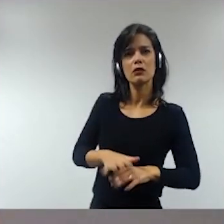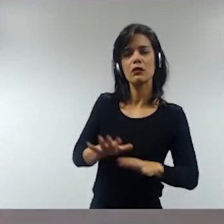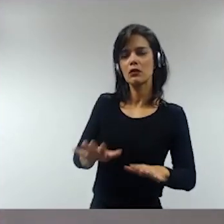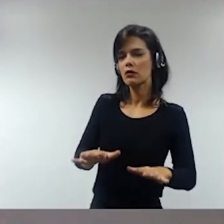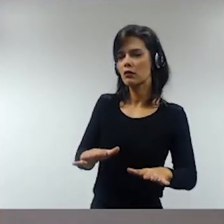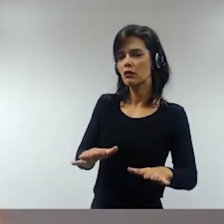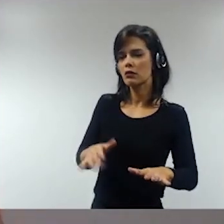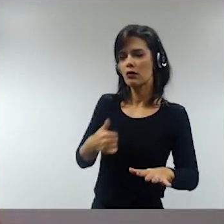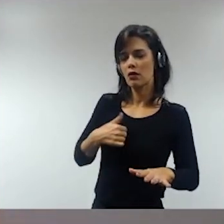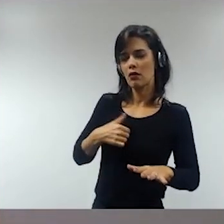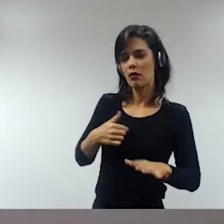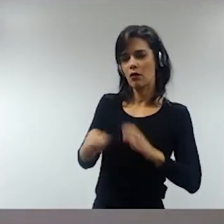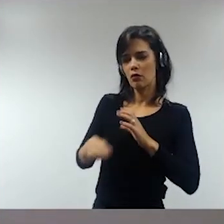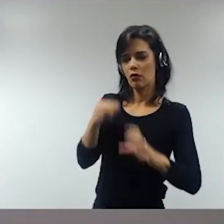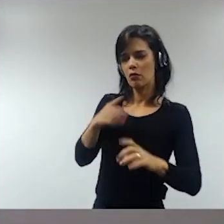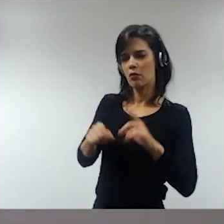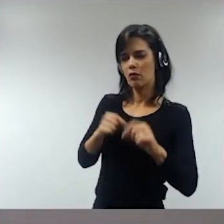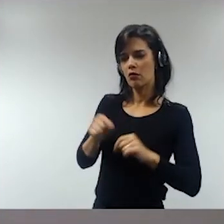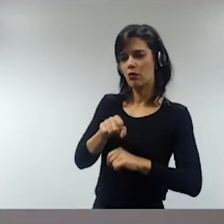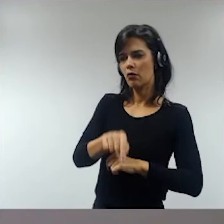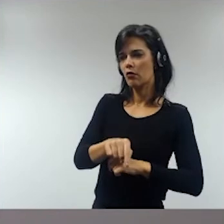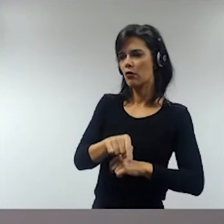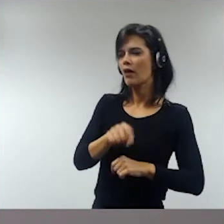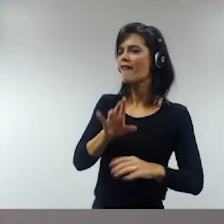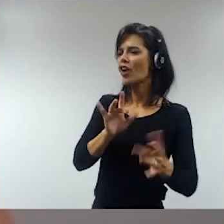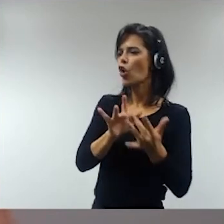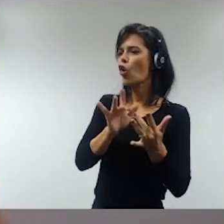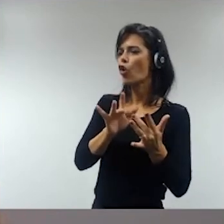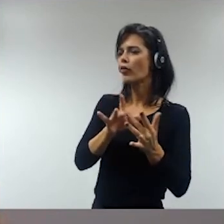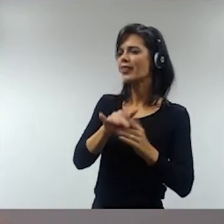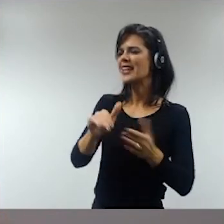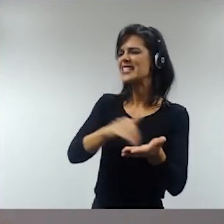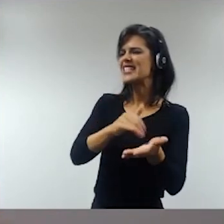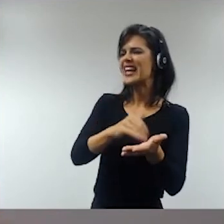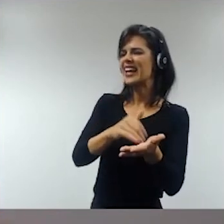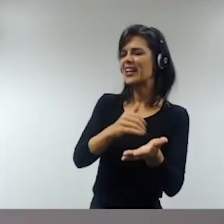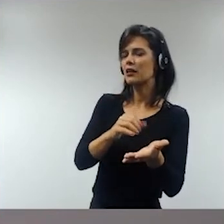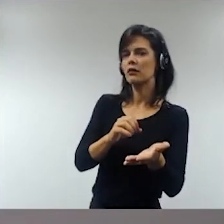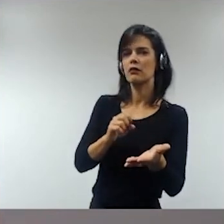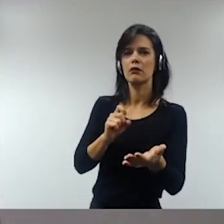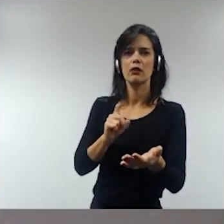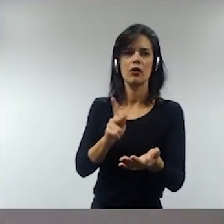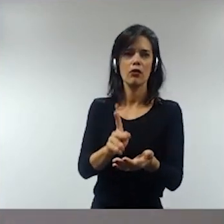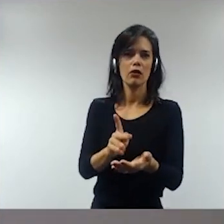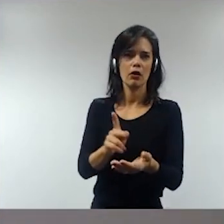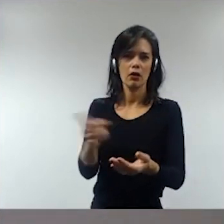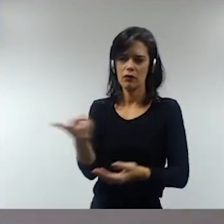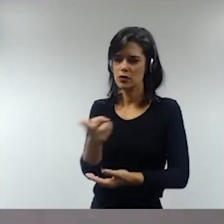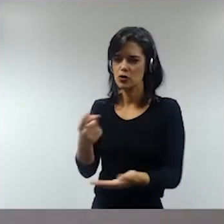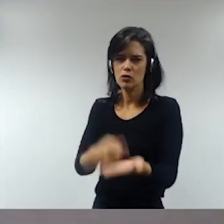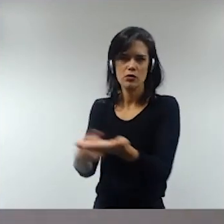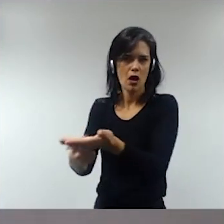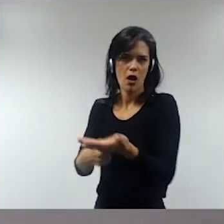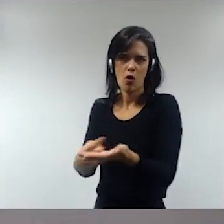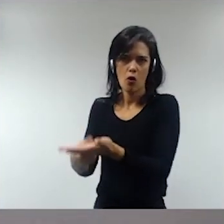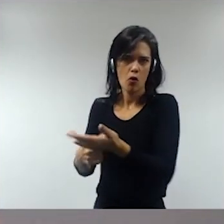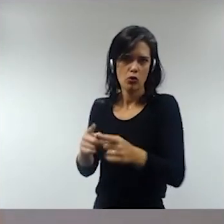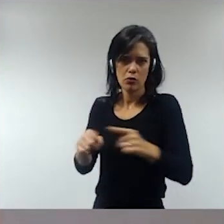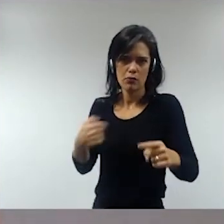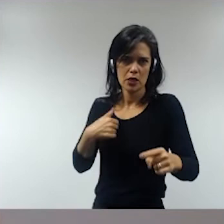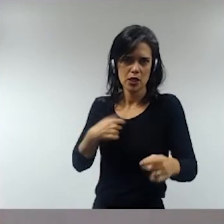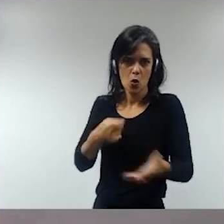secretário. Desculpa, quem vai decidir o processo não é o secretário, ainda que eles tenham algum acordo, isso não é problema meu. Eu não